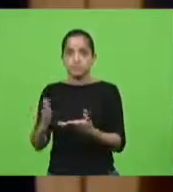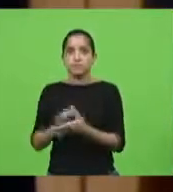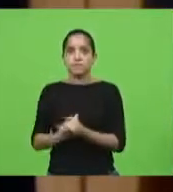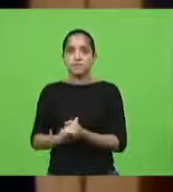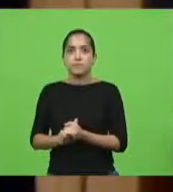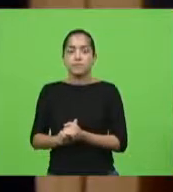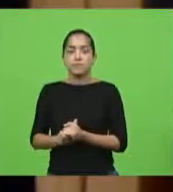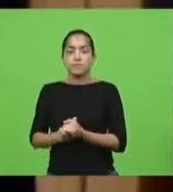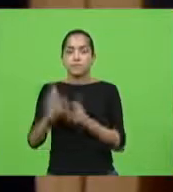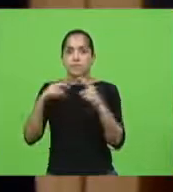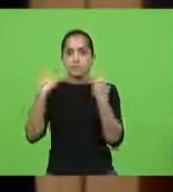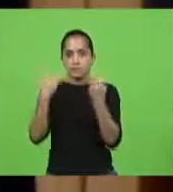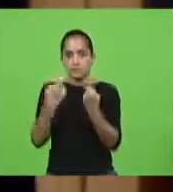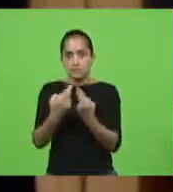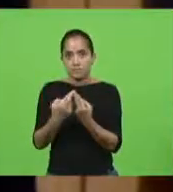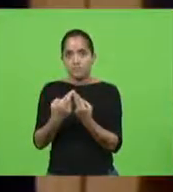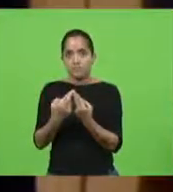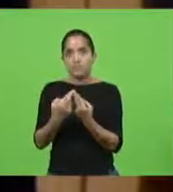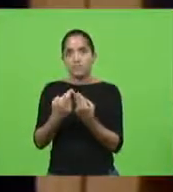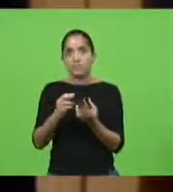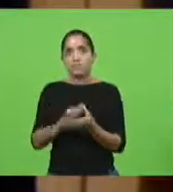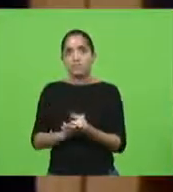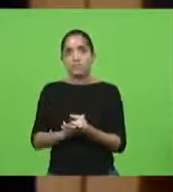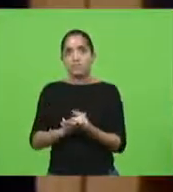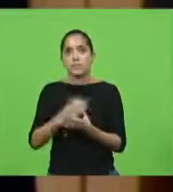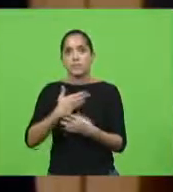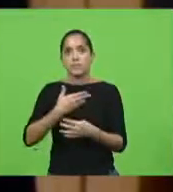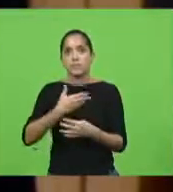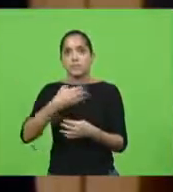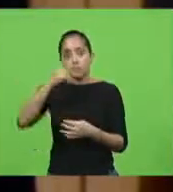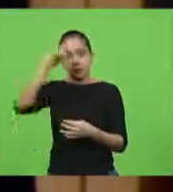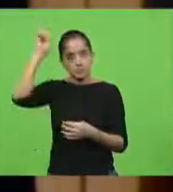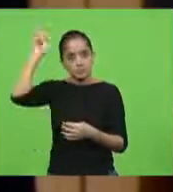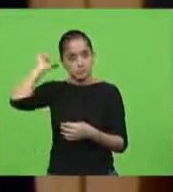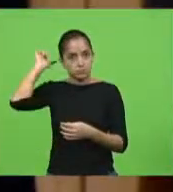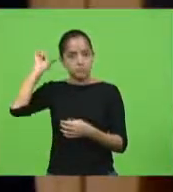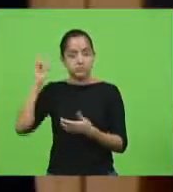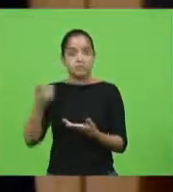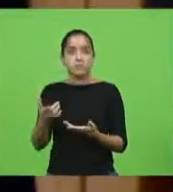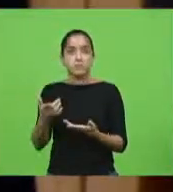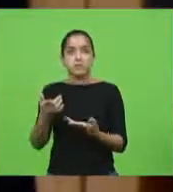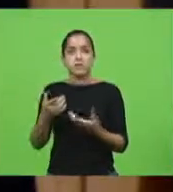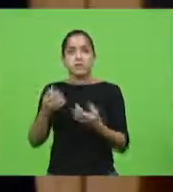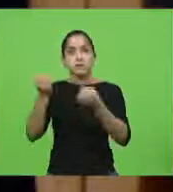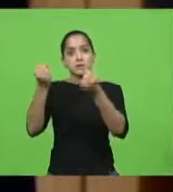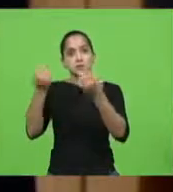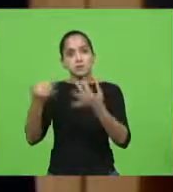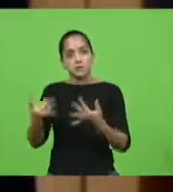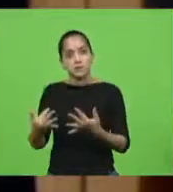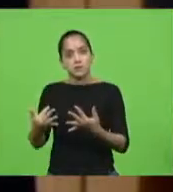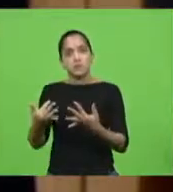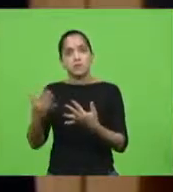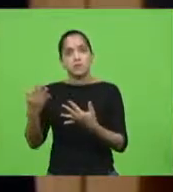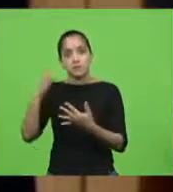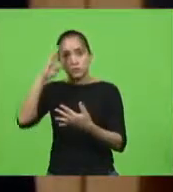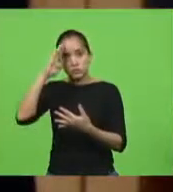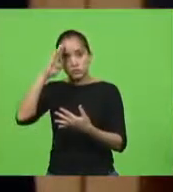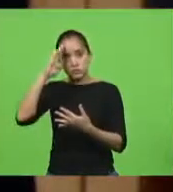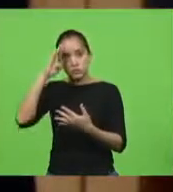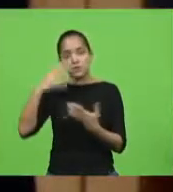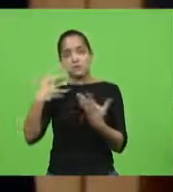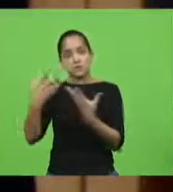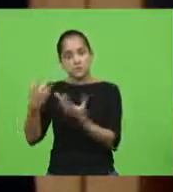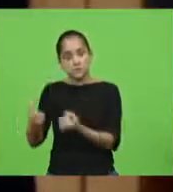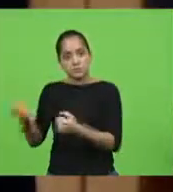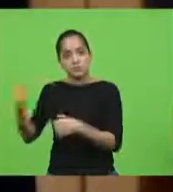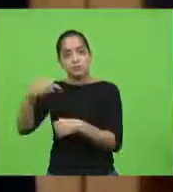dessa reunião, o colega Sargento Lima, em que nos afirma que o coronel Dionei igualmente está disposto a vir